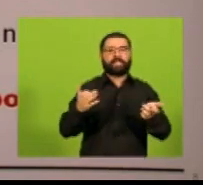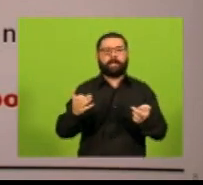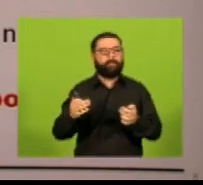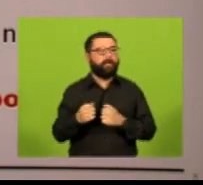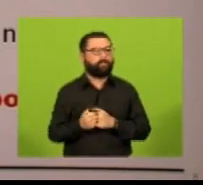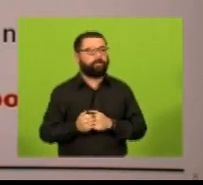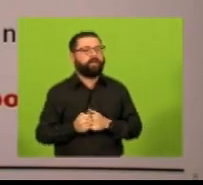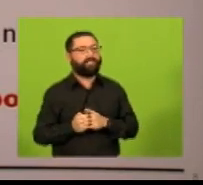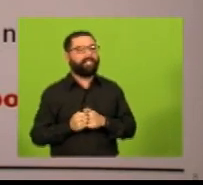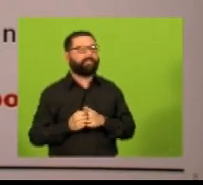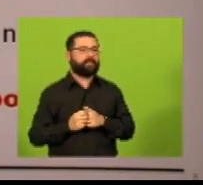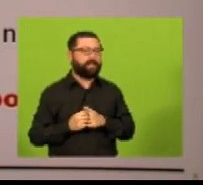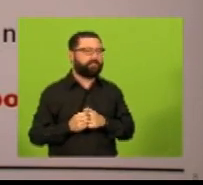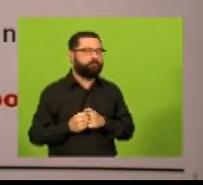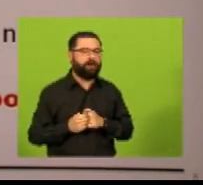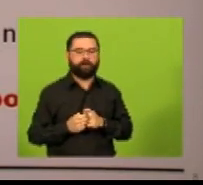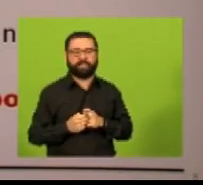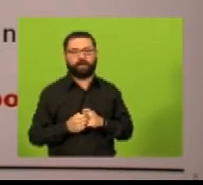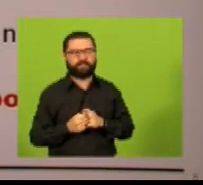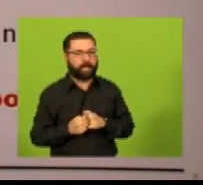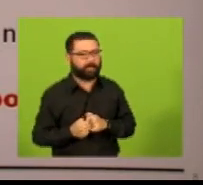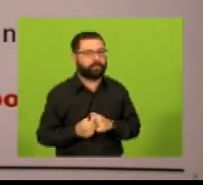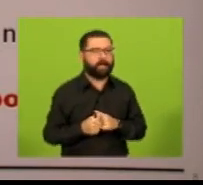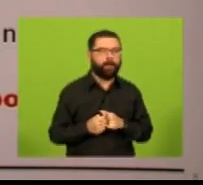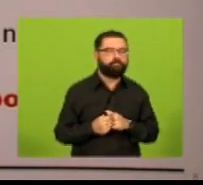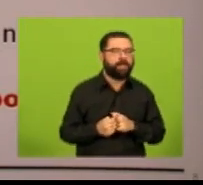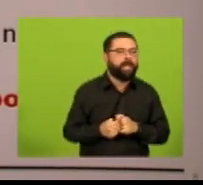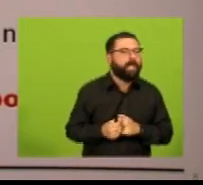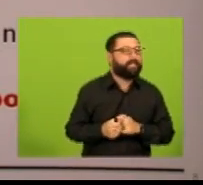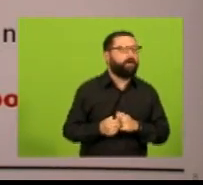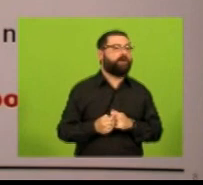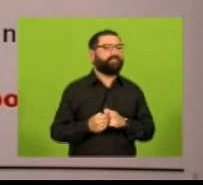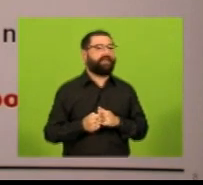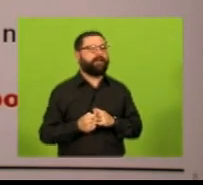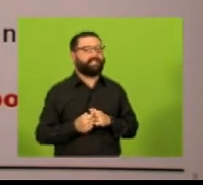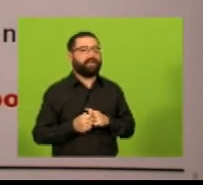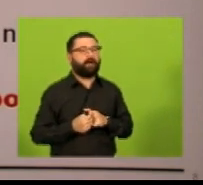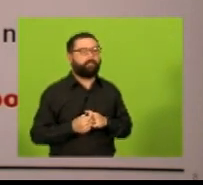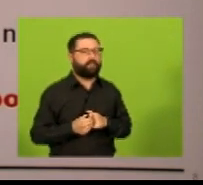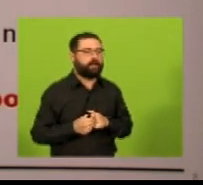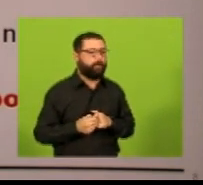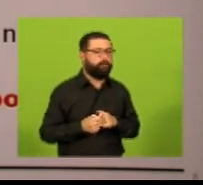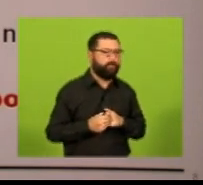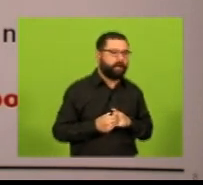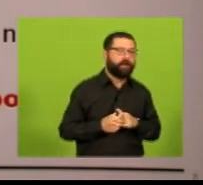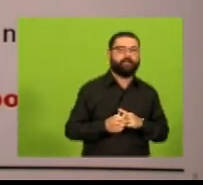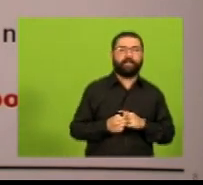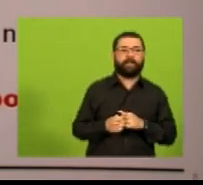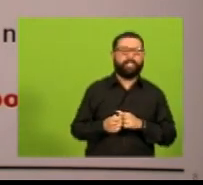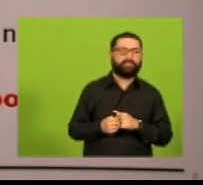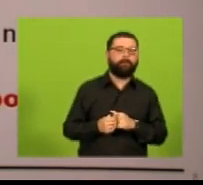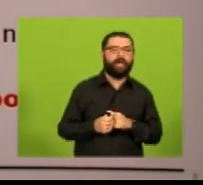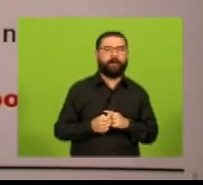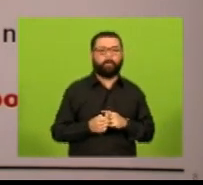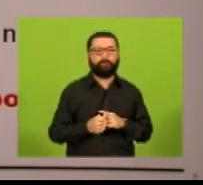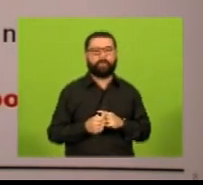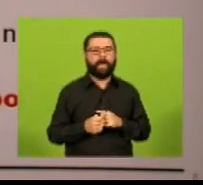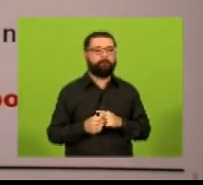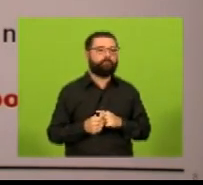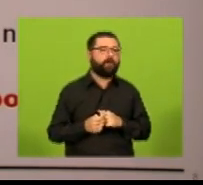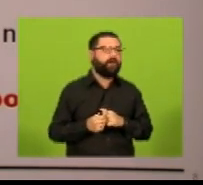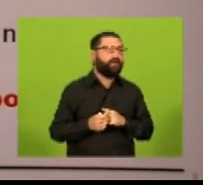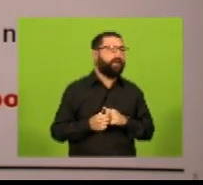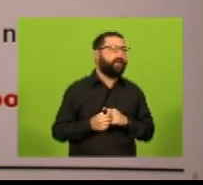com espaçamento 3,5 por 0,7, tá? Então quer dizer ali que a largura da rua tem